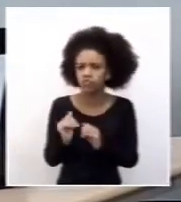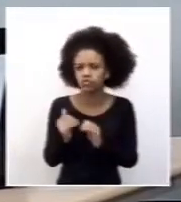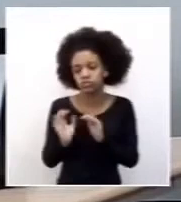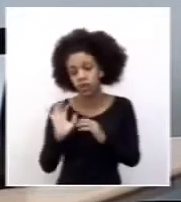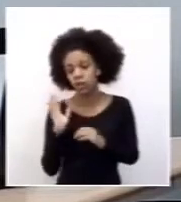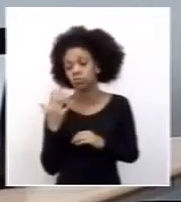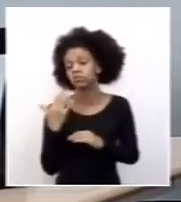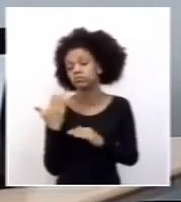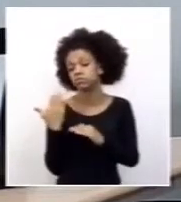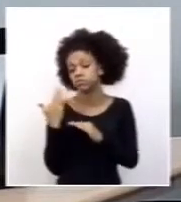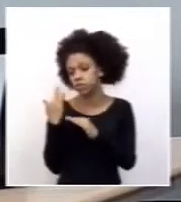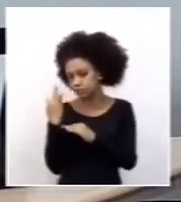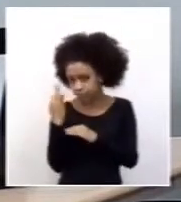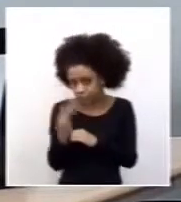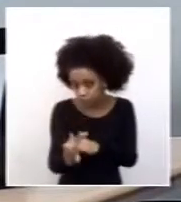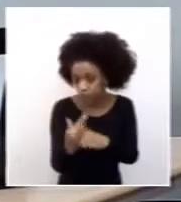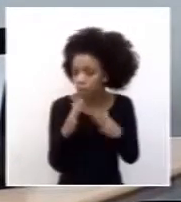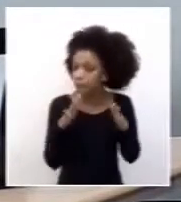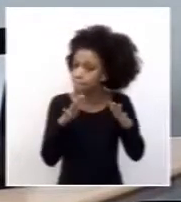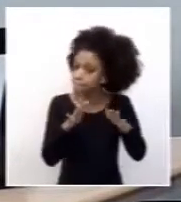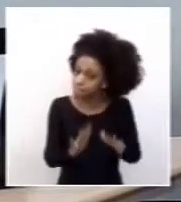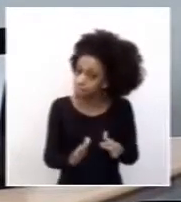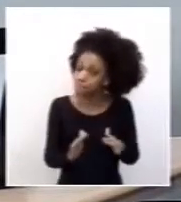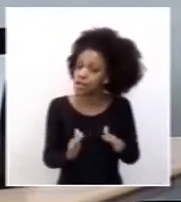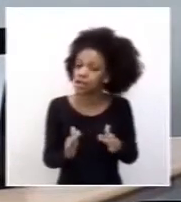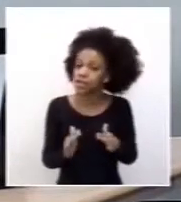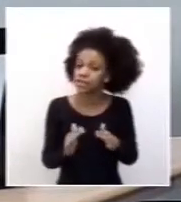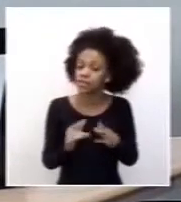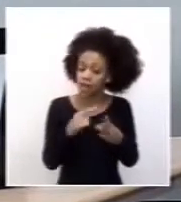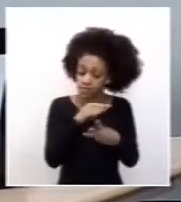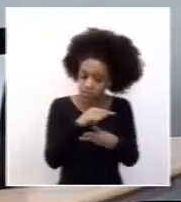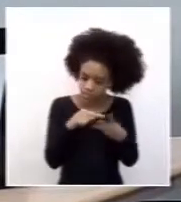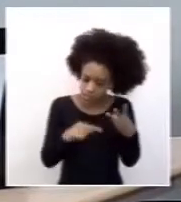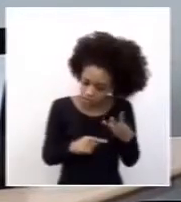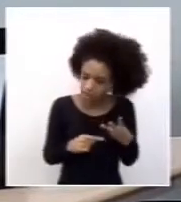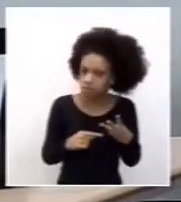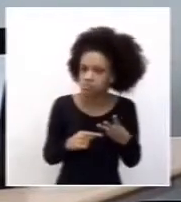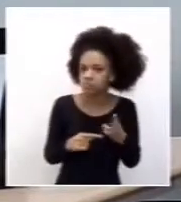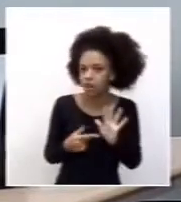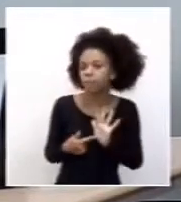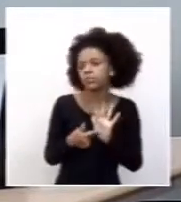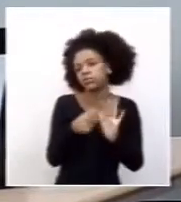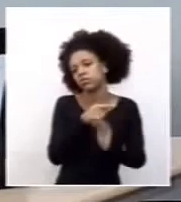né? Mas de acordo com o que nós destacamos, todas elas são verdadeiras, que são